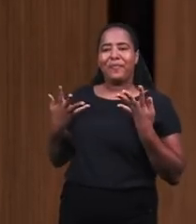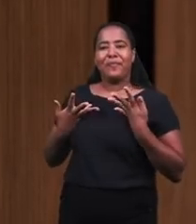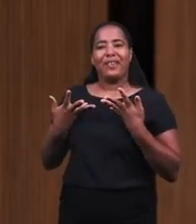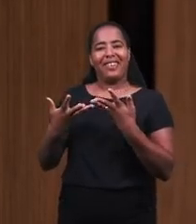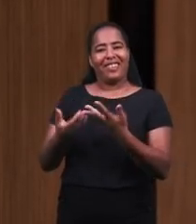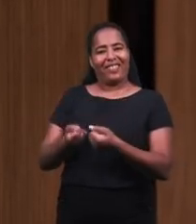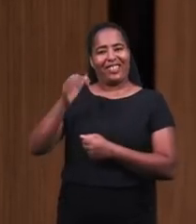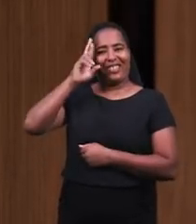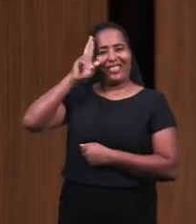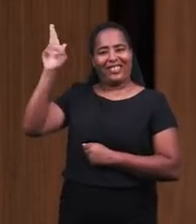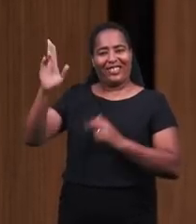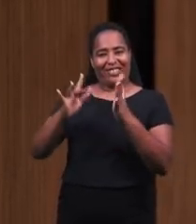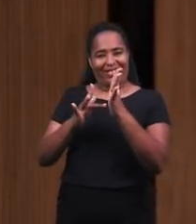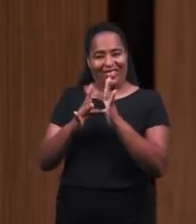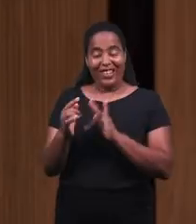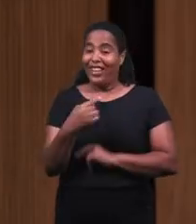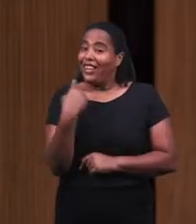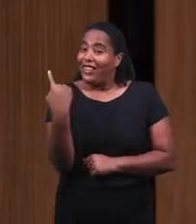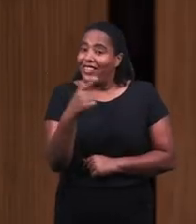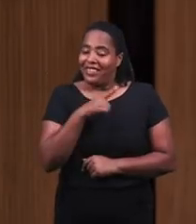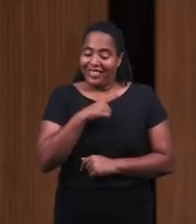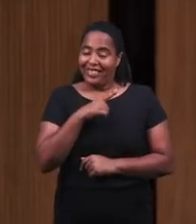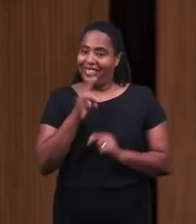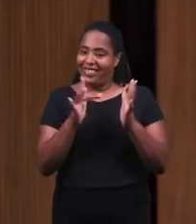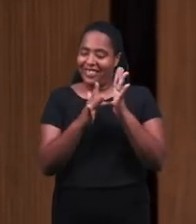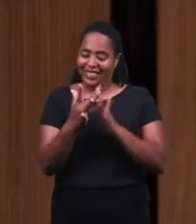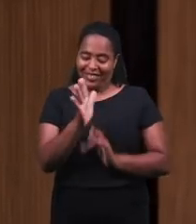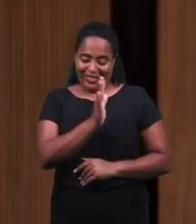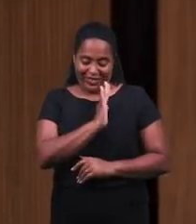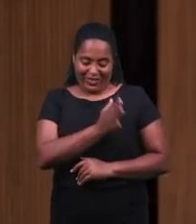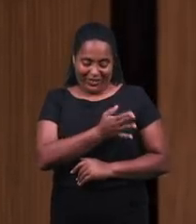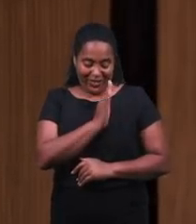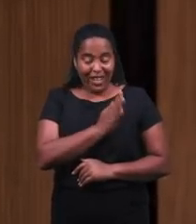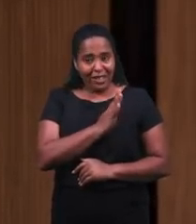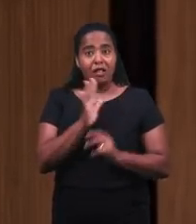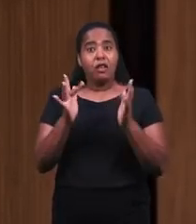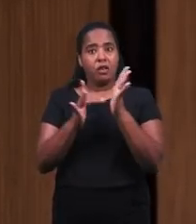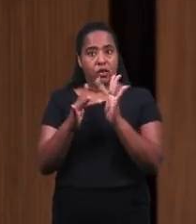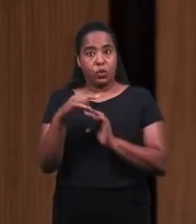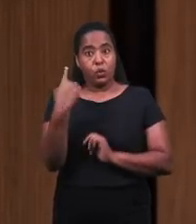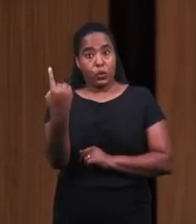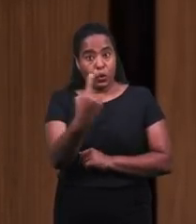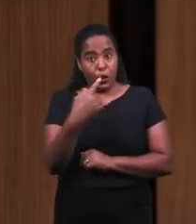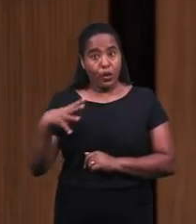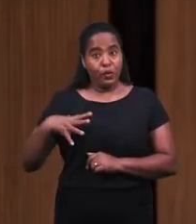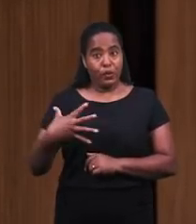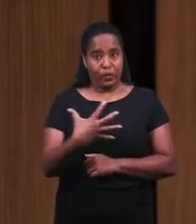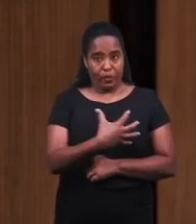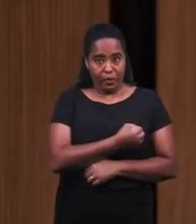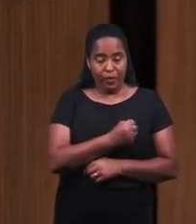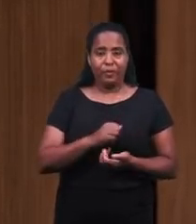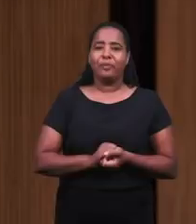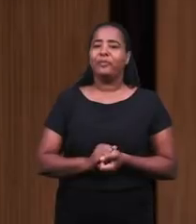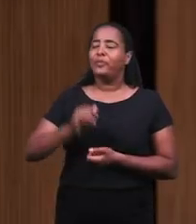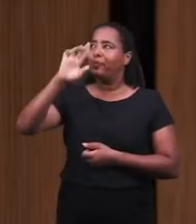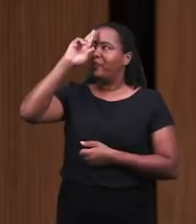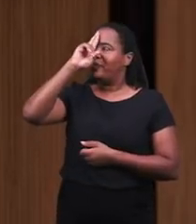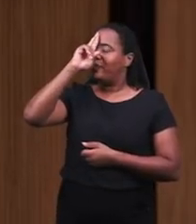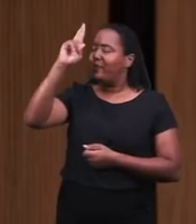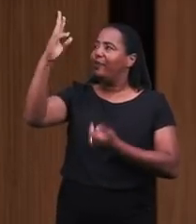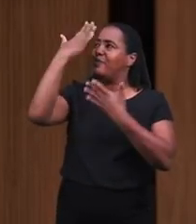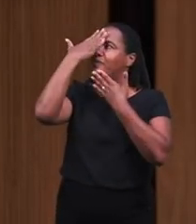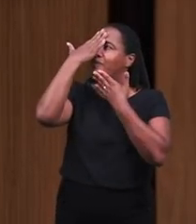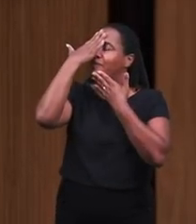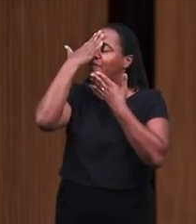deu, por ter Jesus no coração, por ter Jesus como nosso Salvador. Senhor, nesta hora queremos te